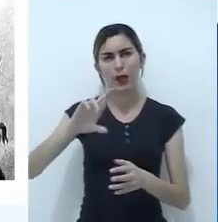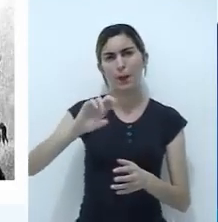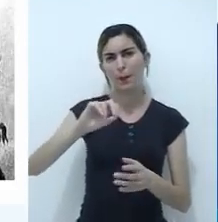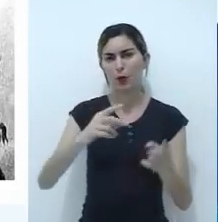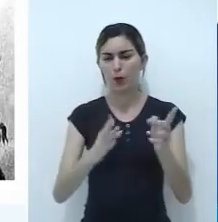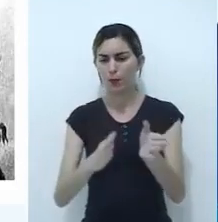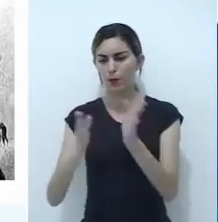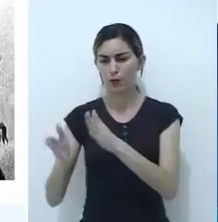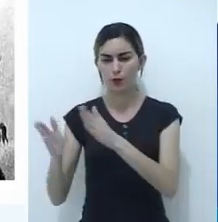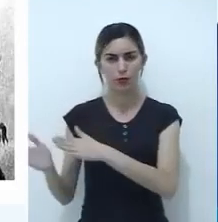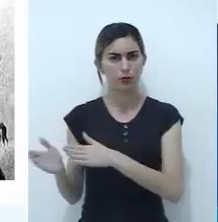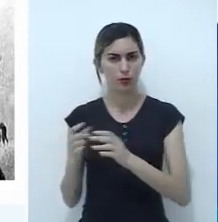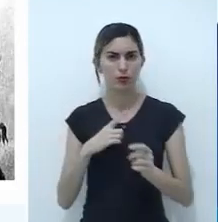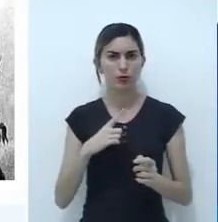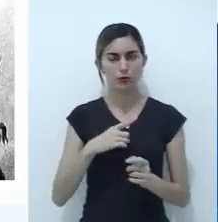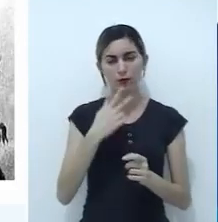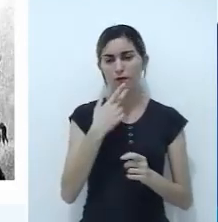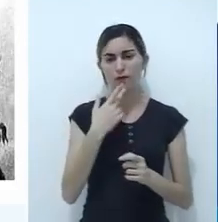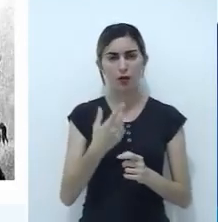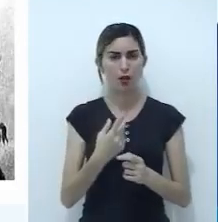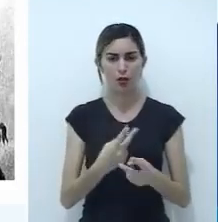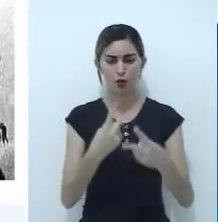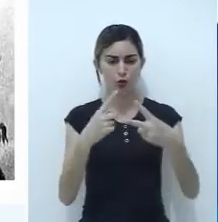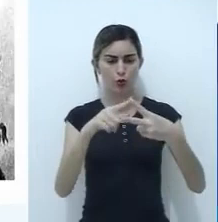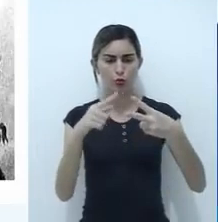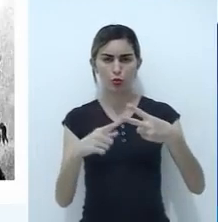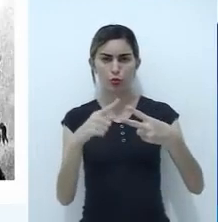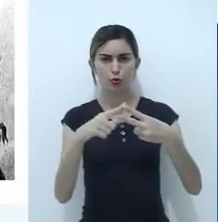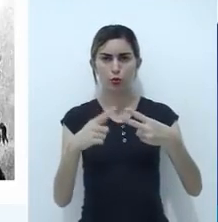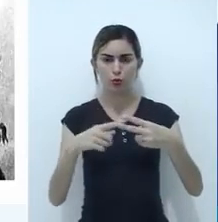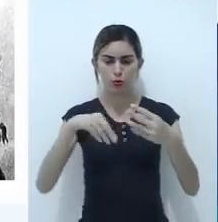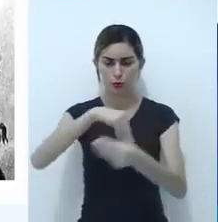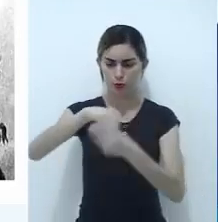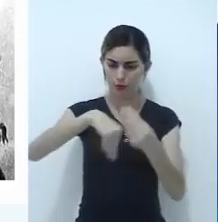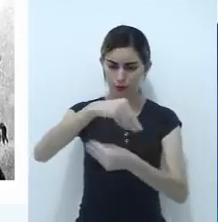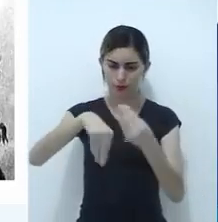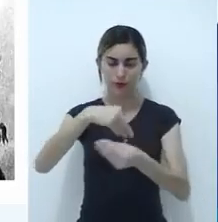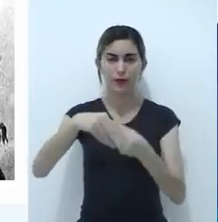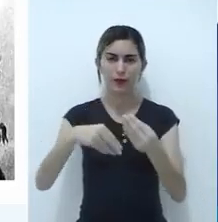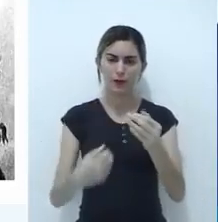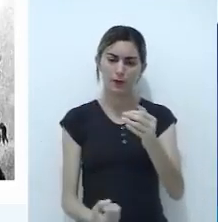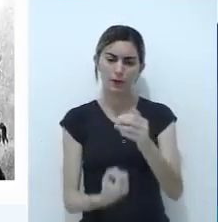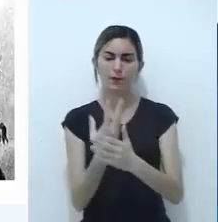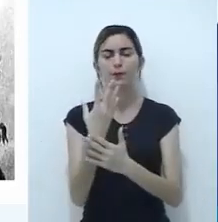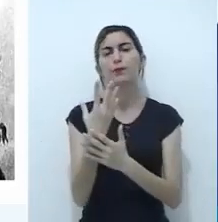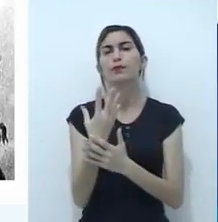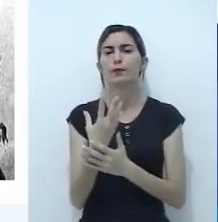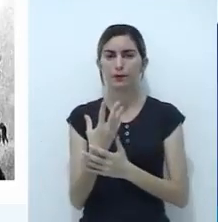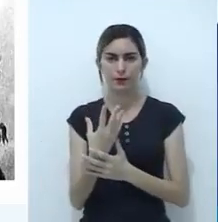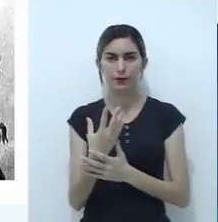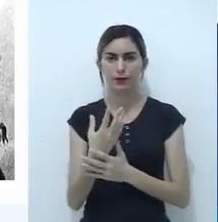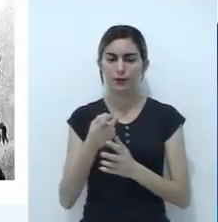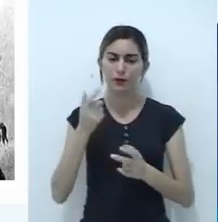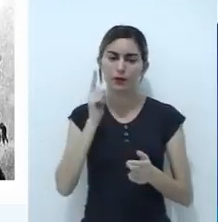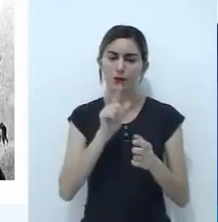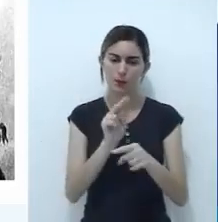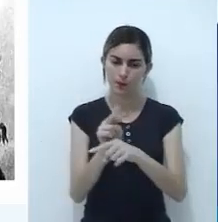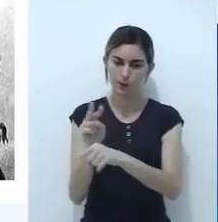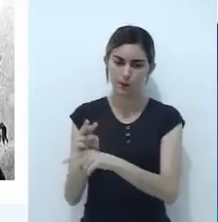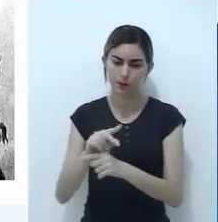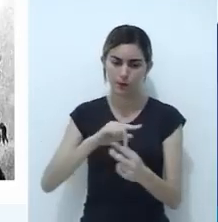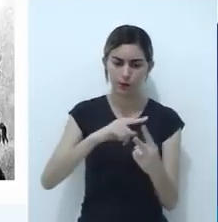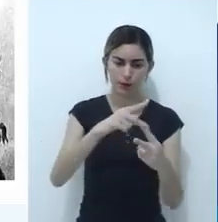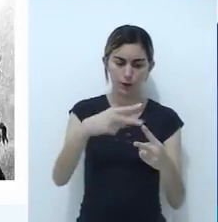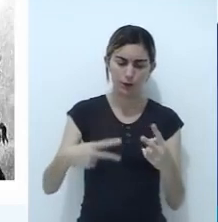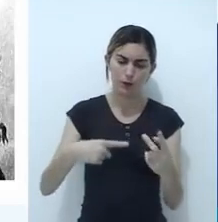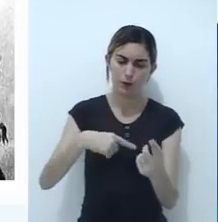proporções definidas, diz que dois ou mais elementos, ao se combinarem para formar substâncias, conservam